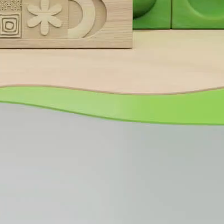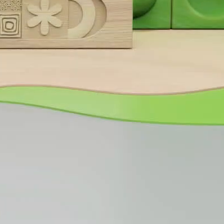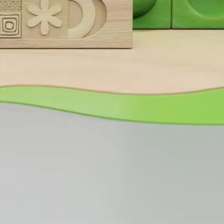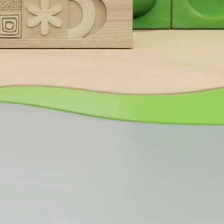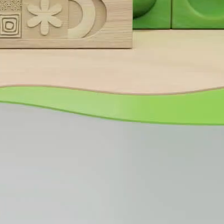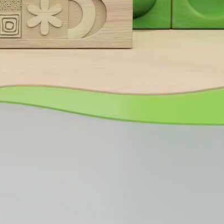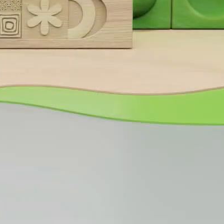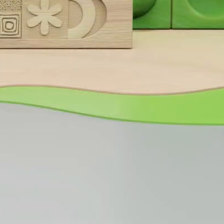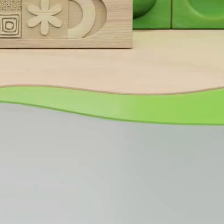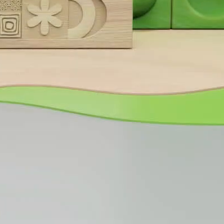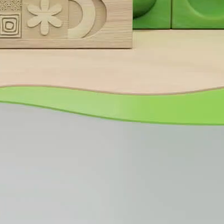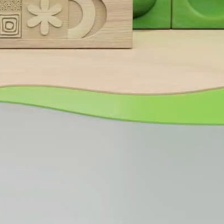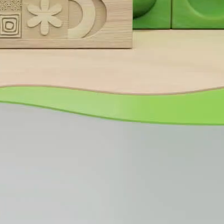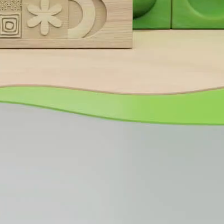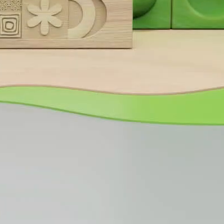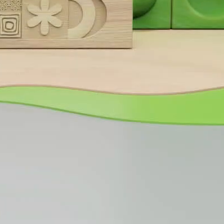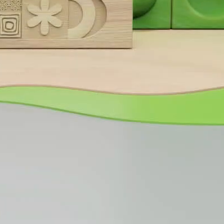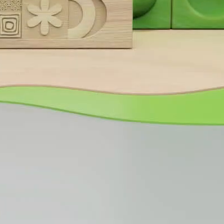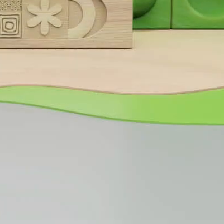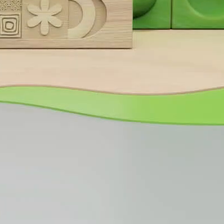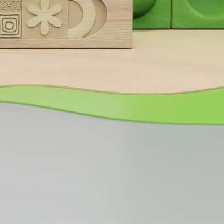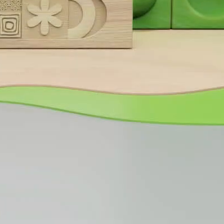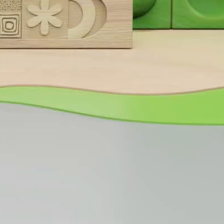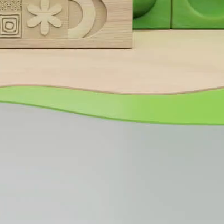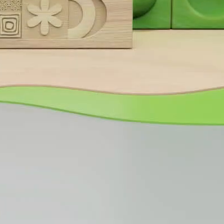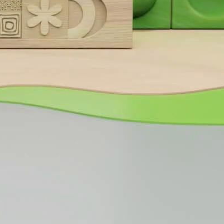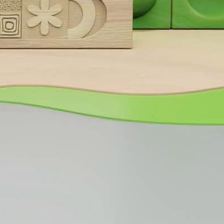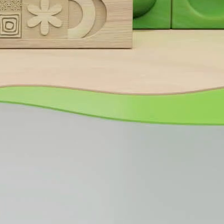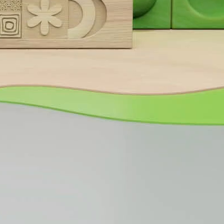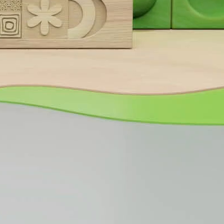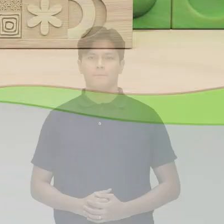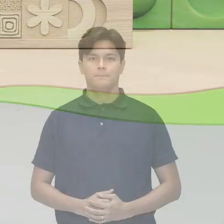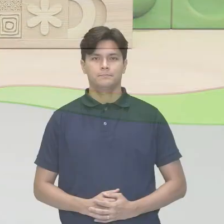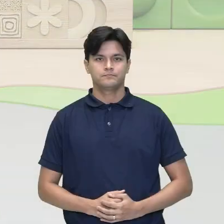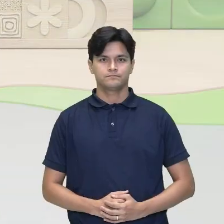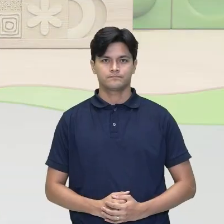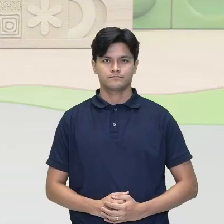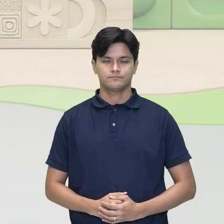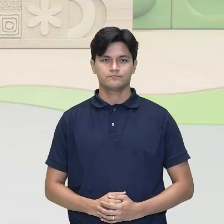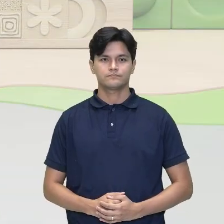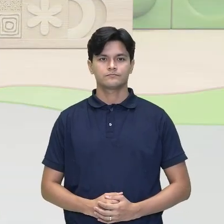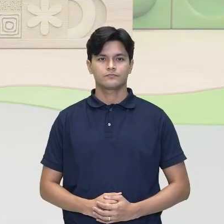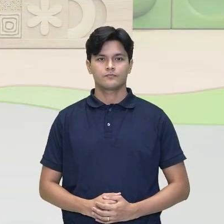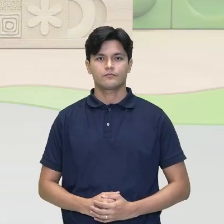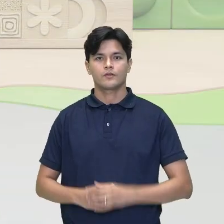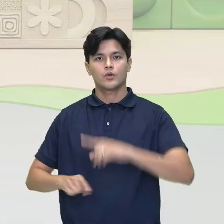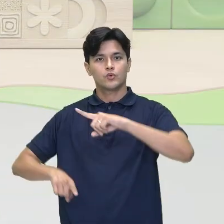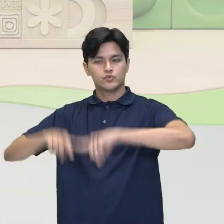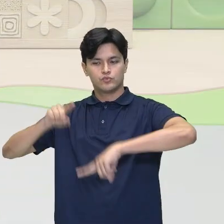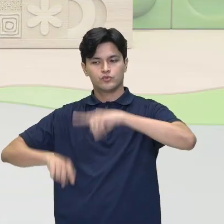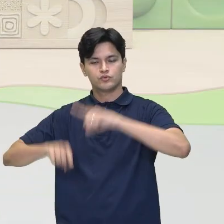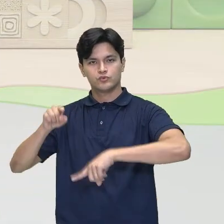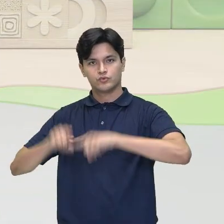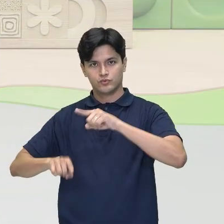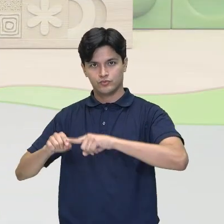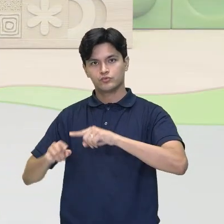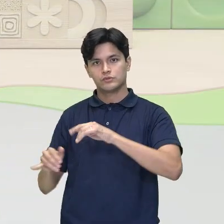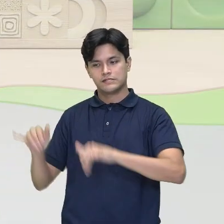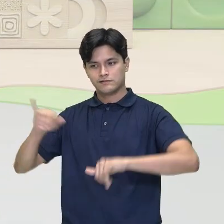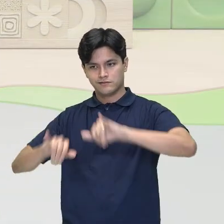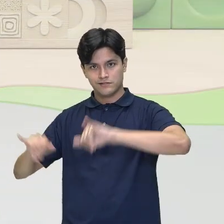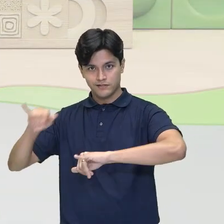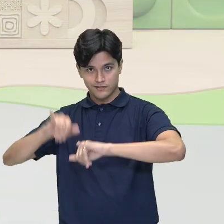recuperar completamente nas próximas décadas, à medida que os produtos químicos, né, que